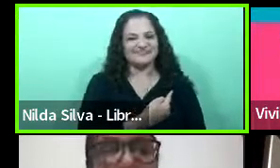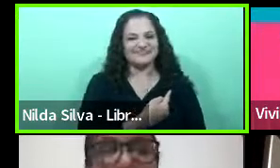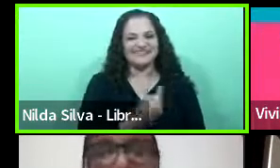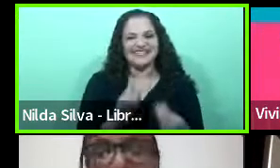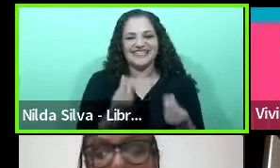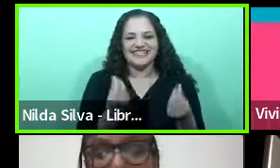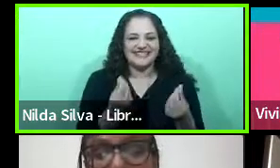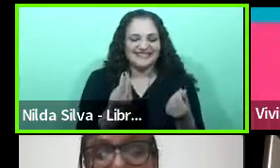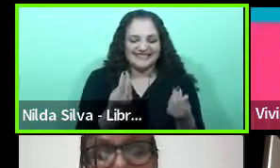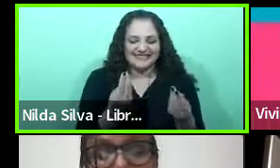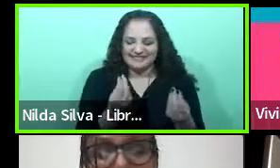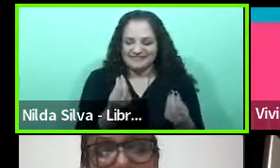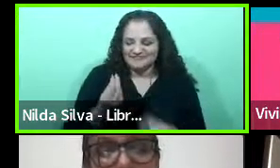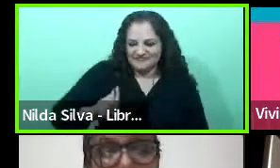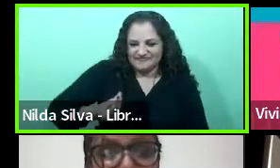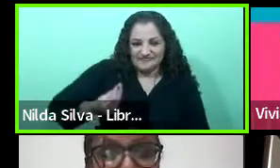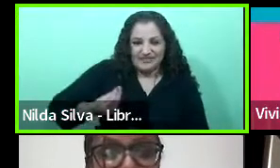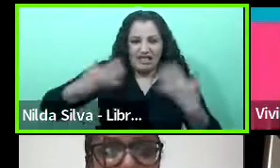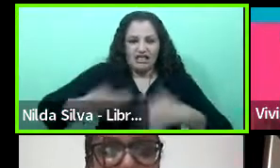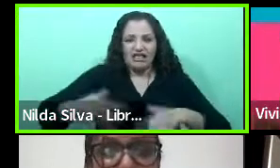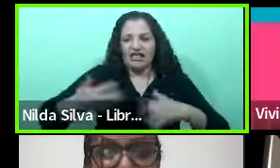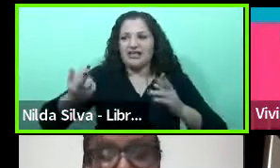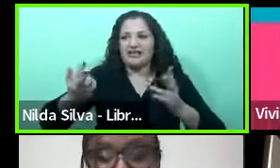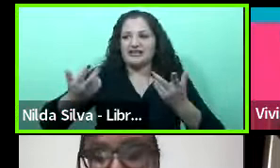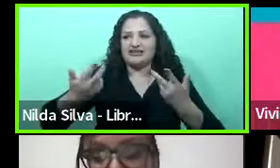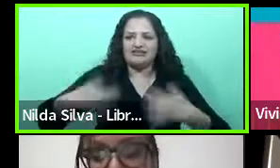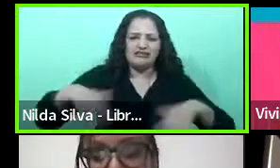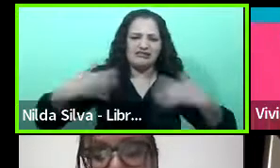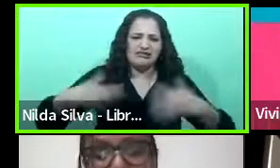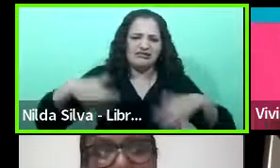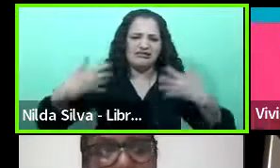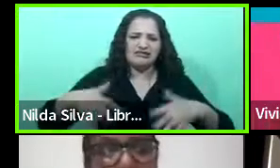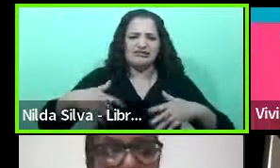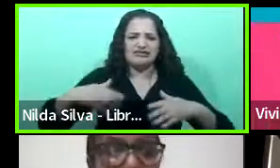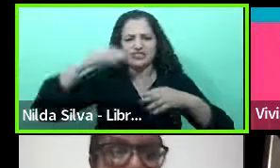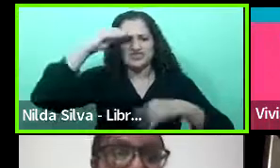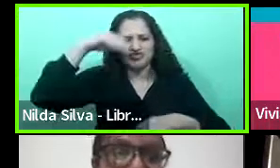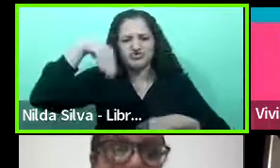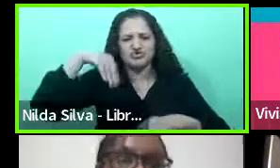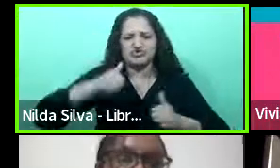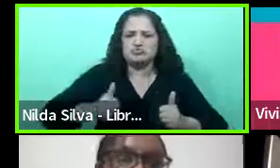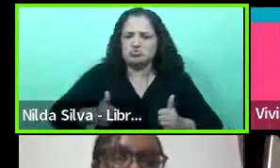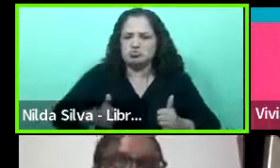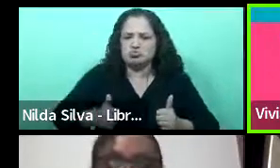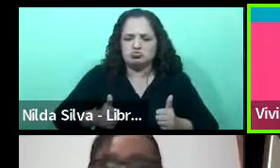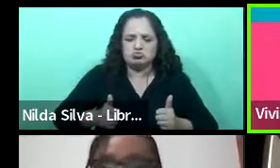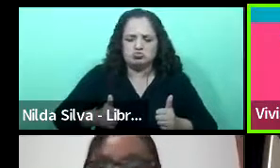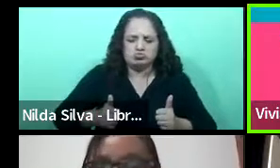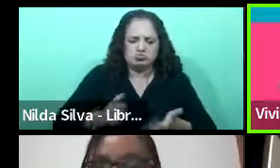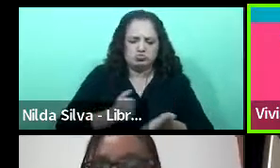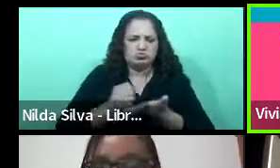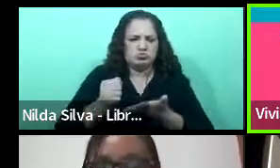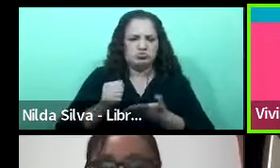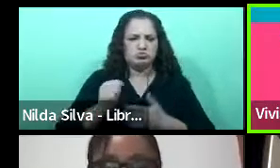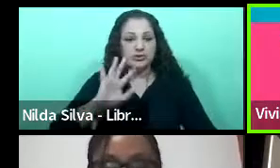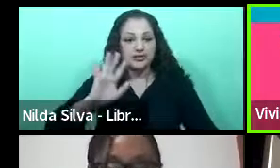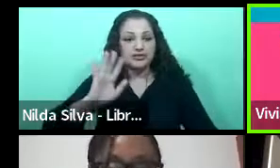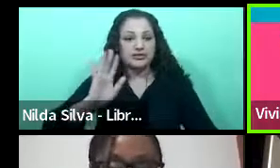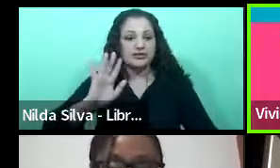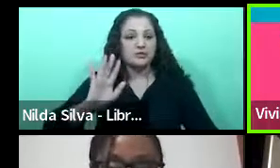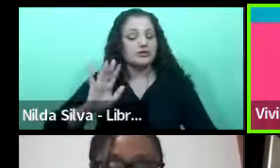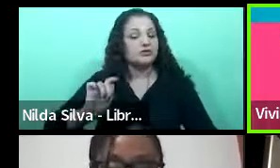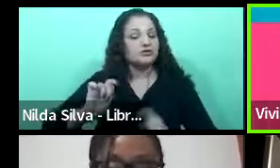não viver desesperançado no sentido de parado, né? Não, sem fazer